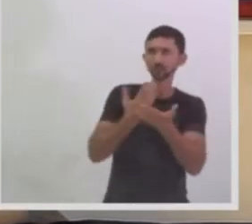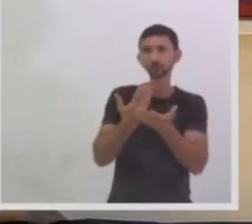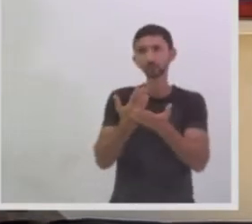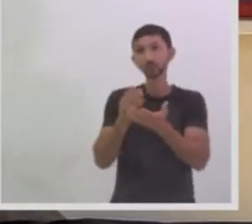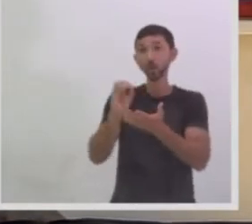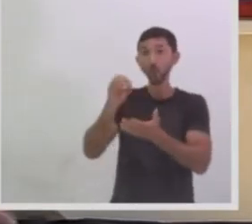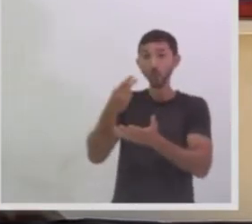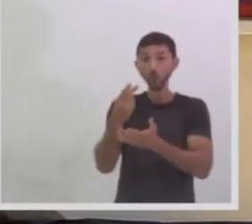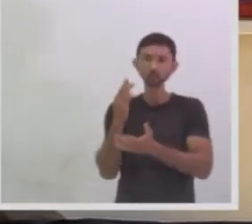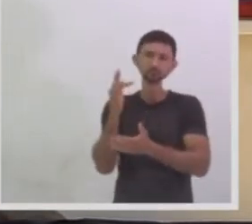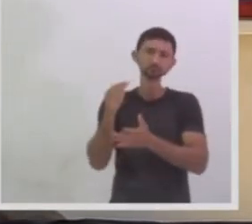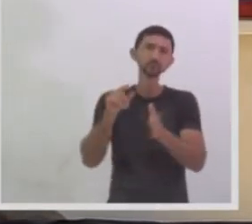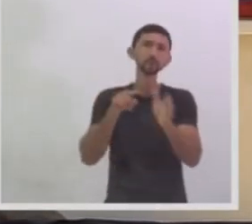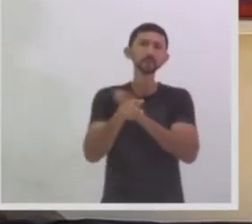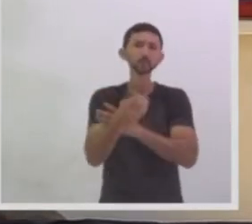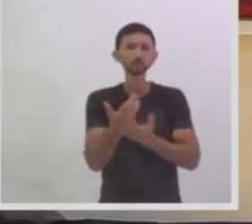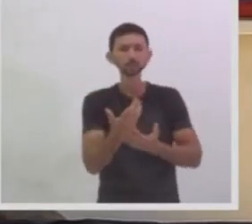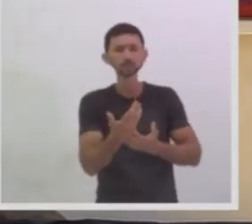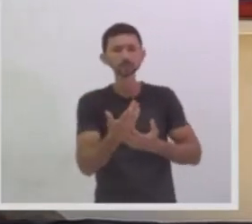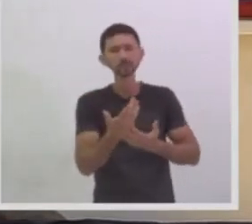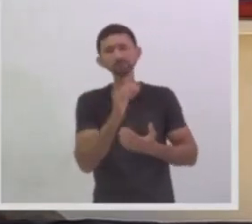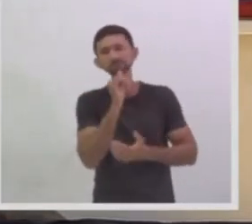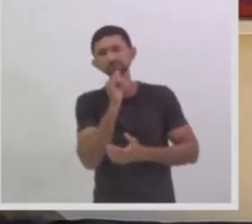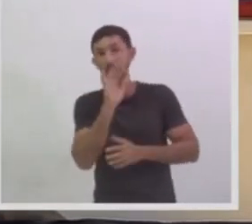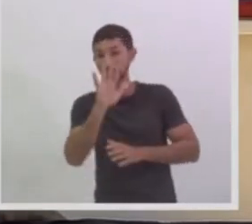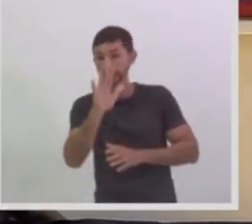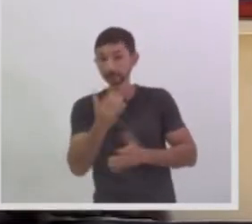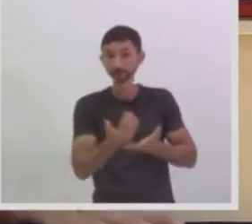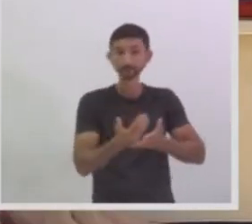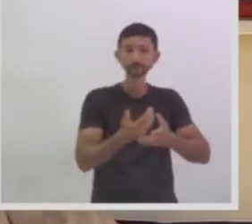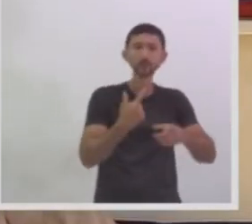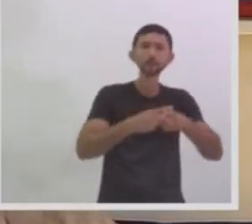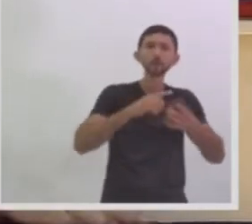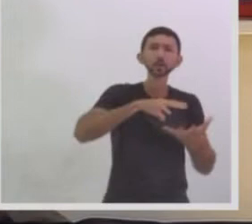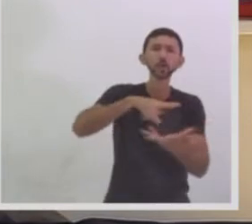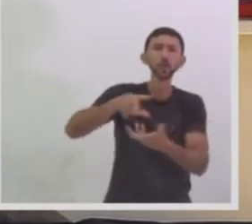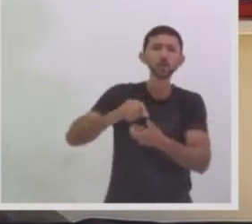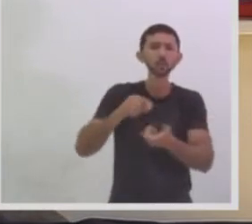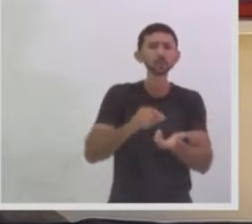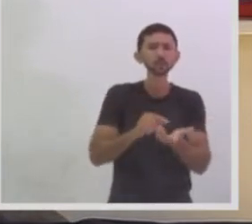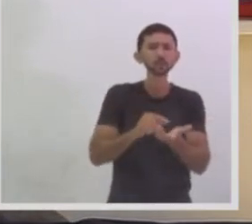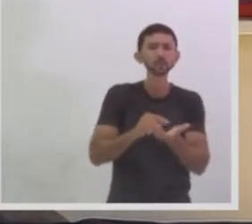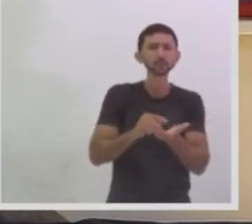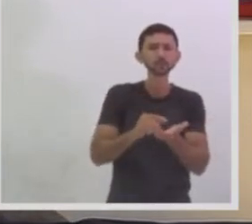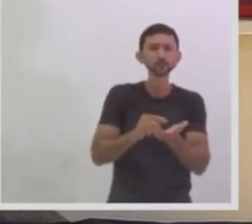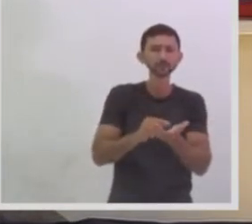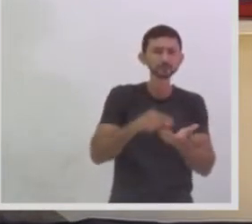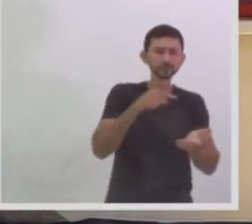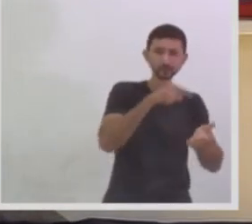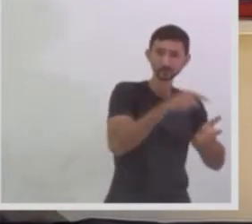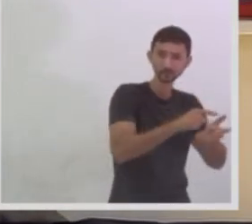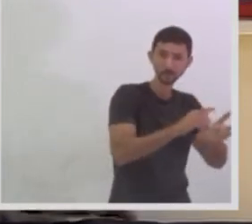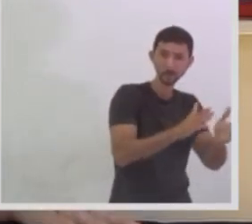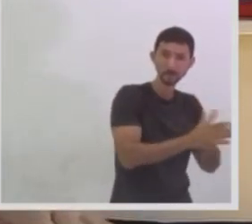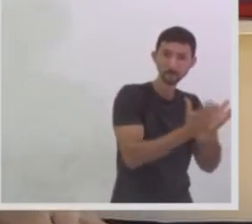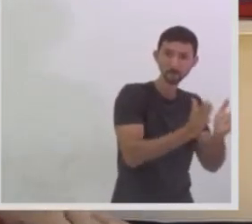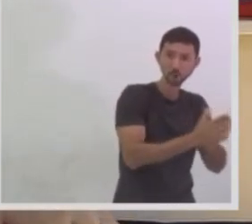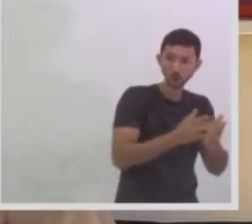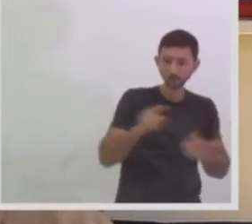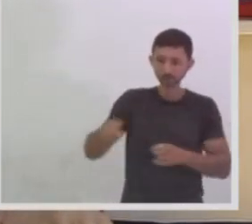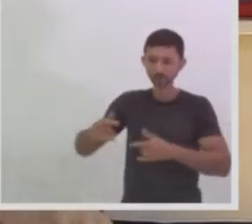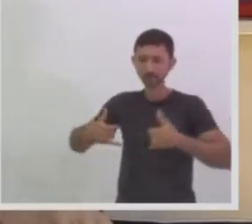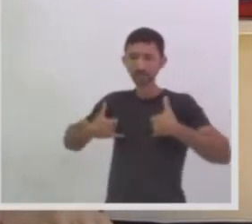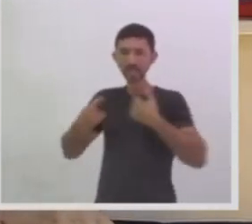dia. Por que o mundo é assim? Por que existem pobres e ricos? Por que uns